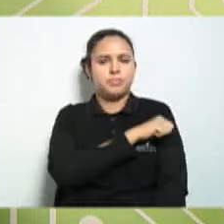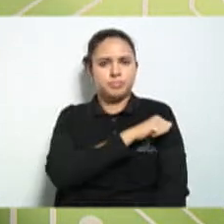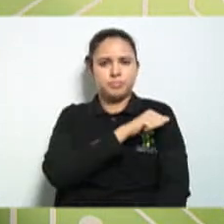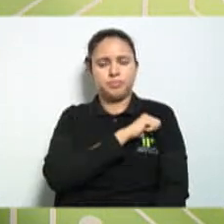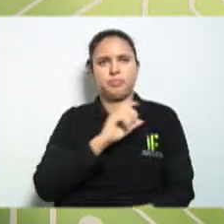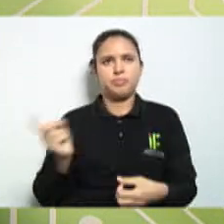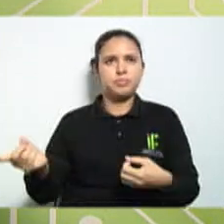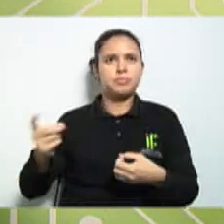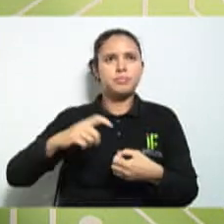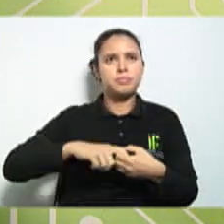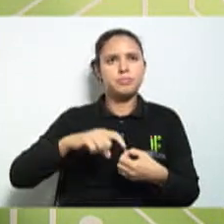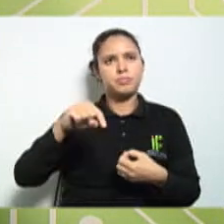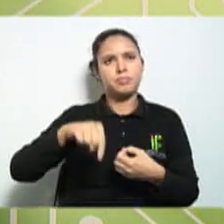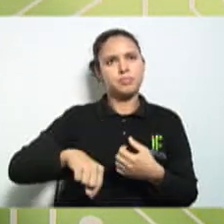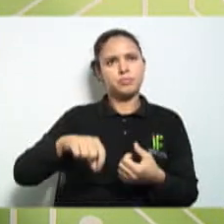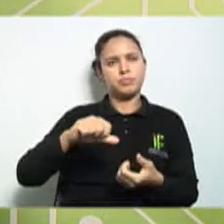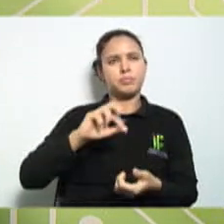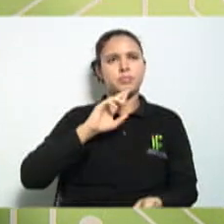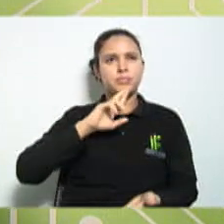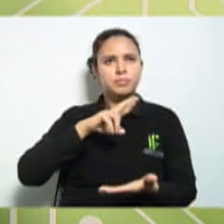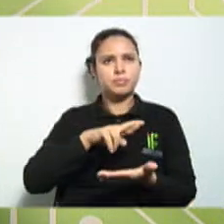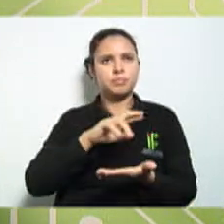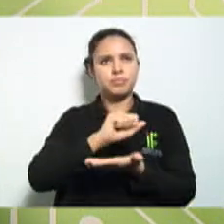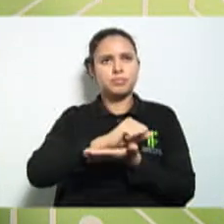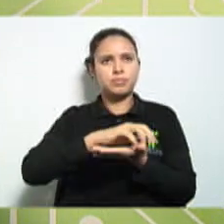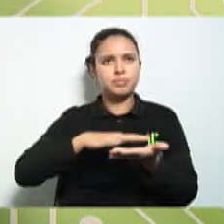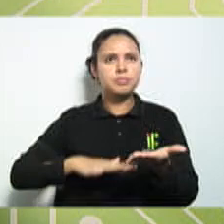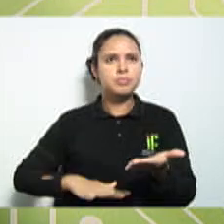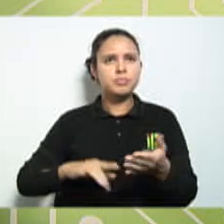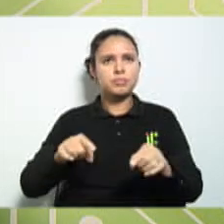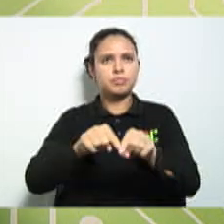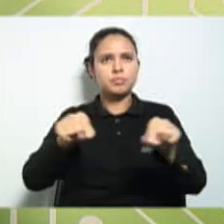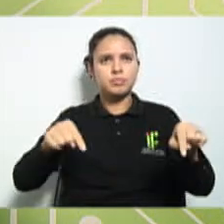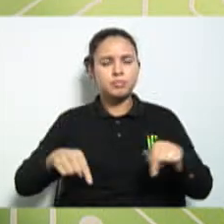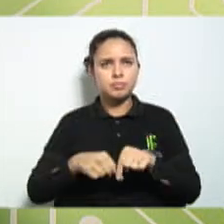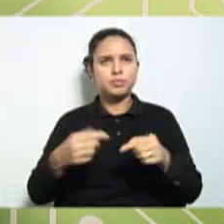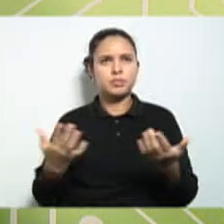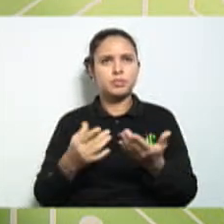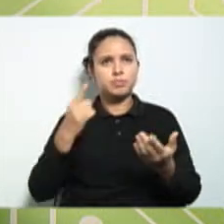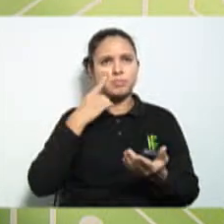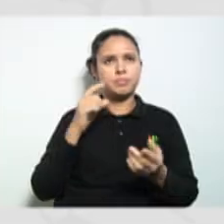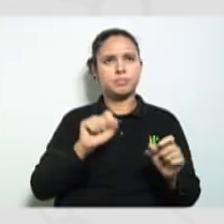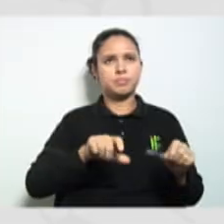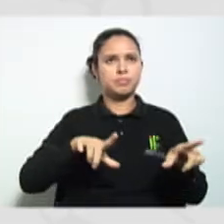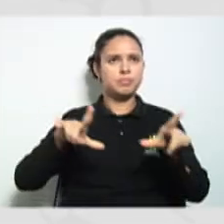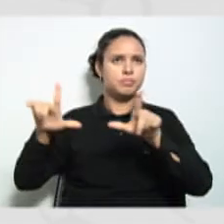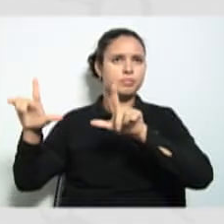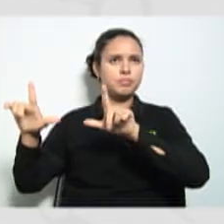Retornamos aqui com a correção da atividade de sala. Vamos lá para o slide para a questão 1.